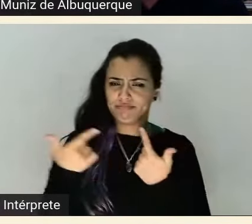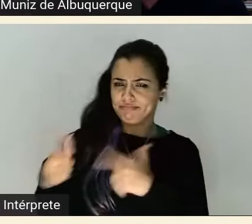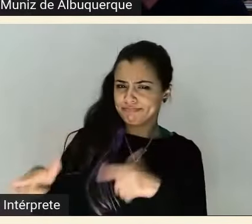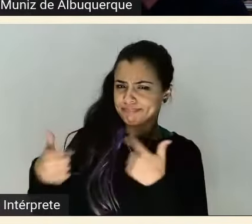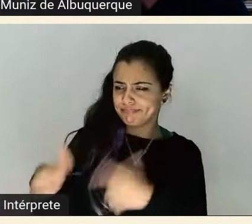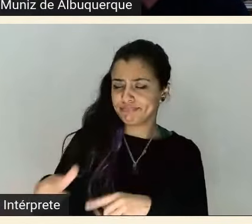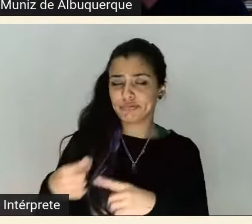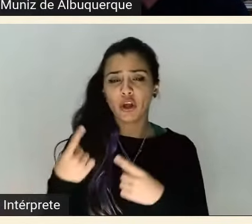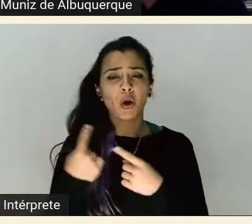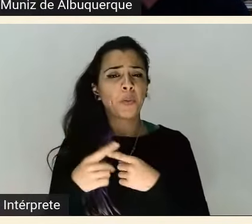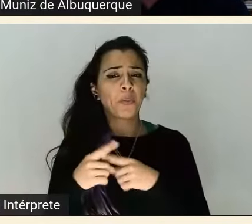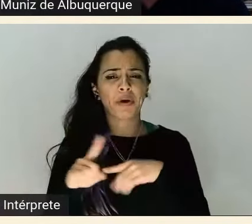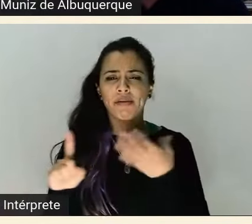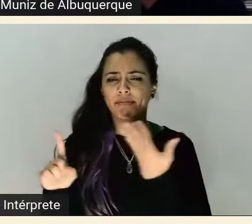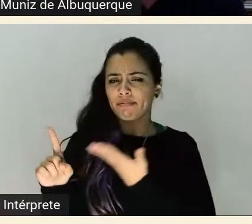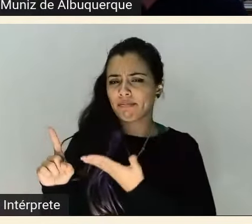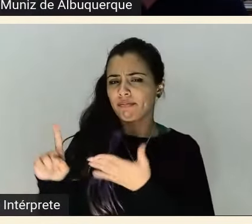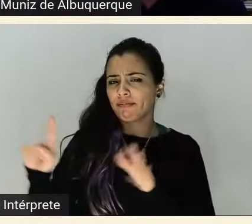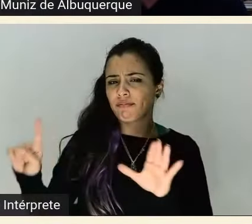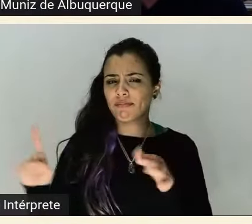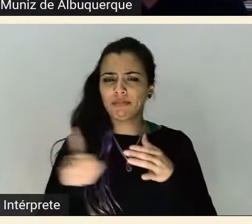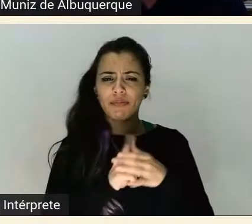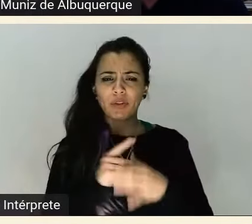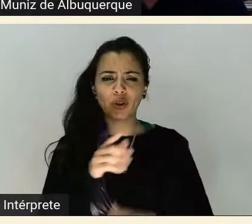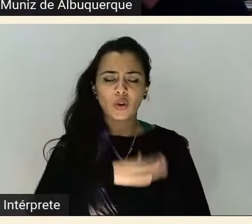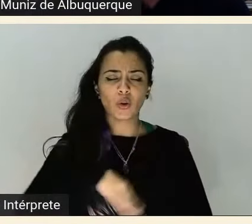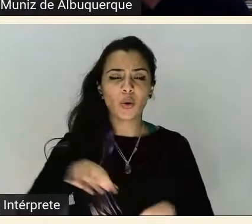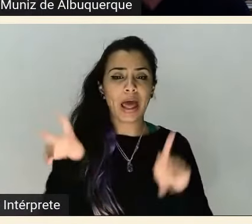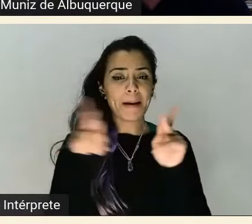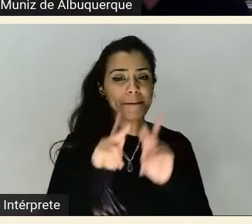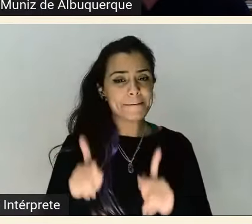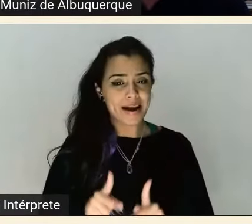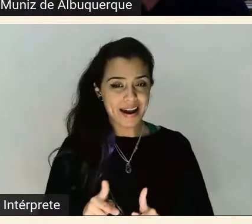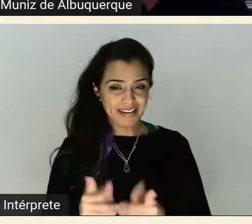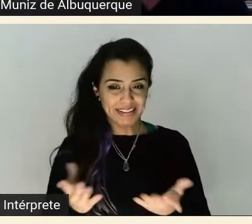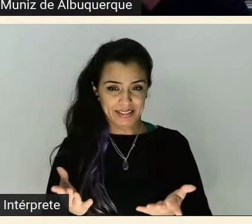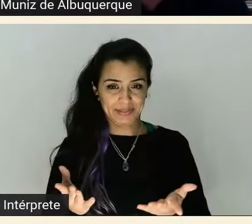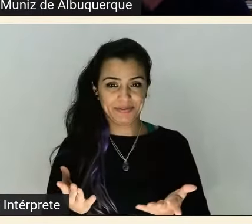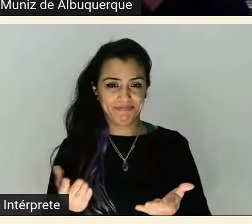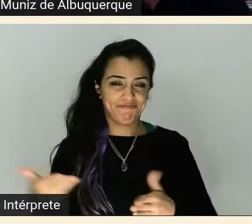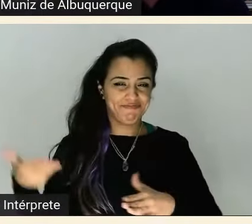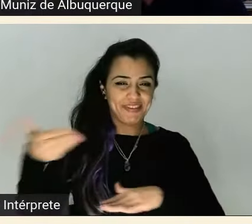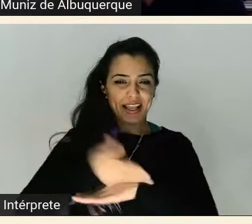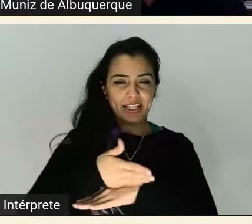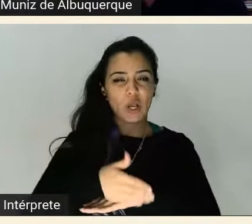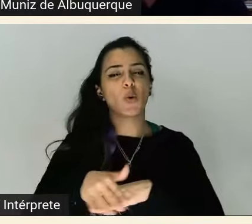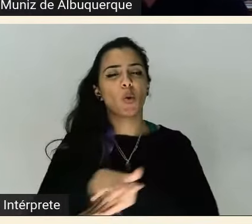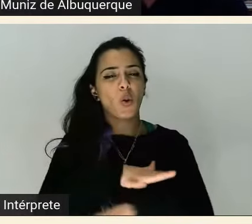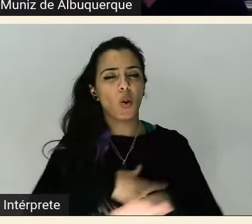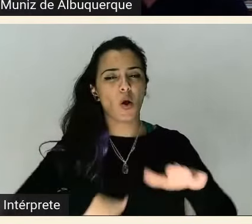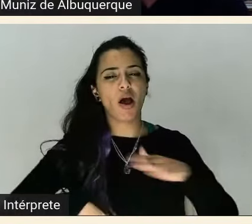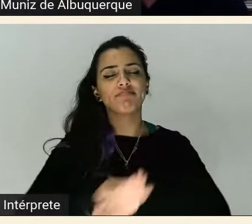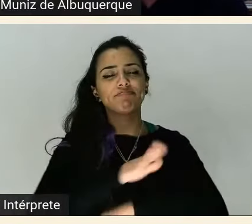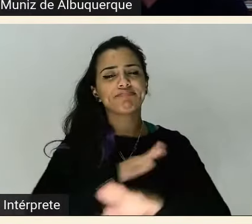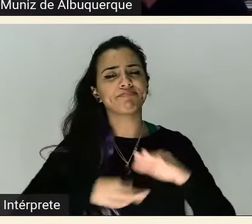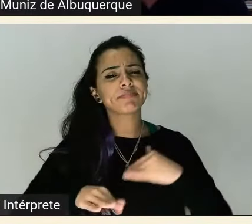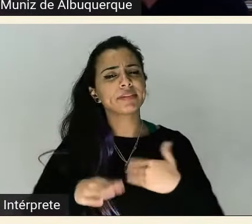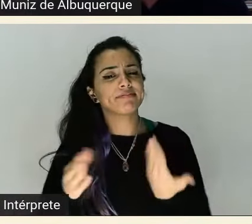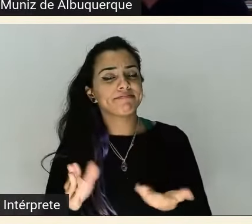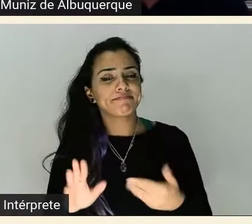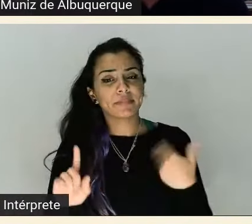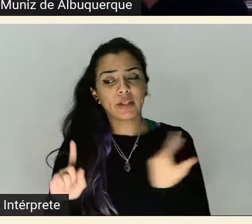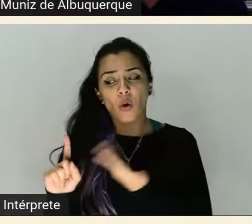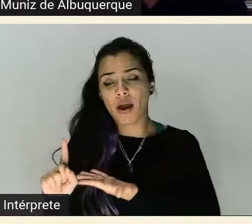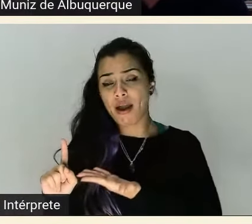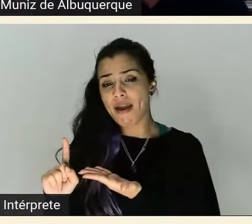porque frequenta o Clube das Pás, é um frequentador do Clube das Pás, né, quer dizer, Gilberto Freire é